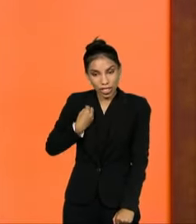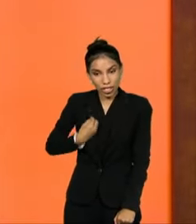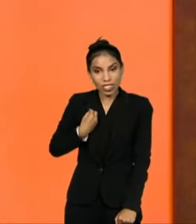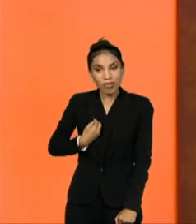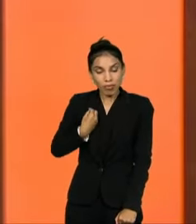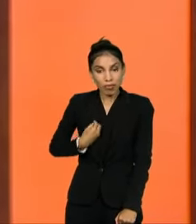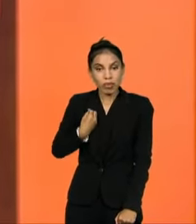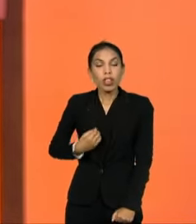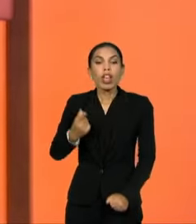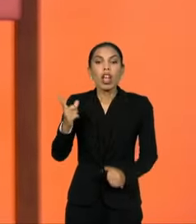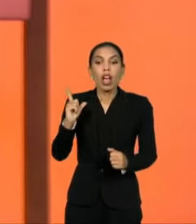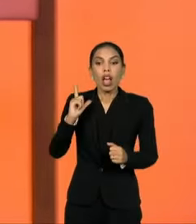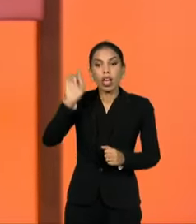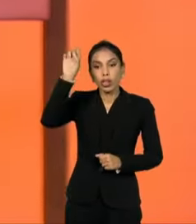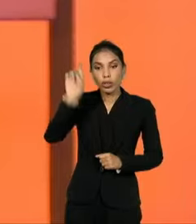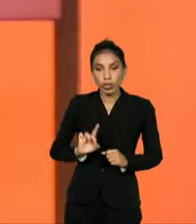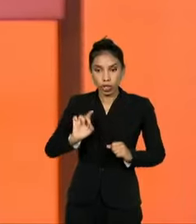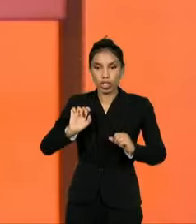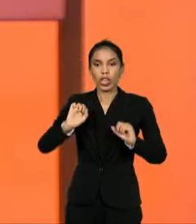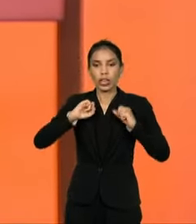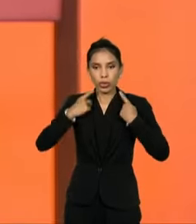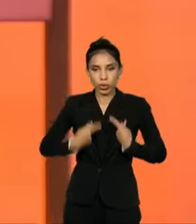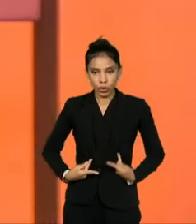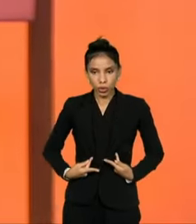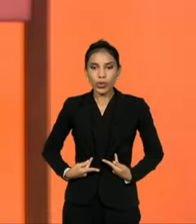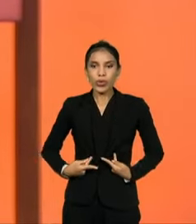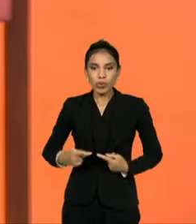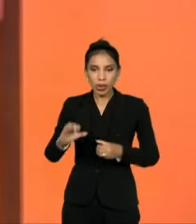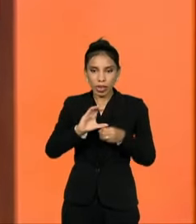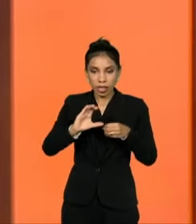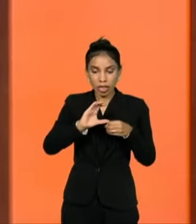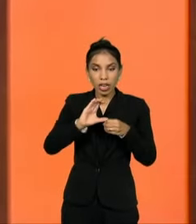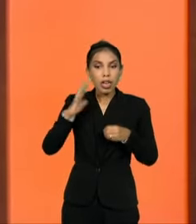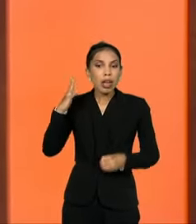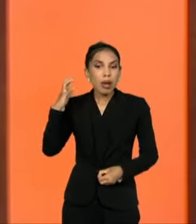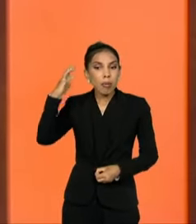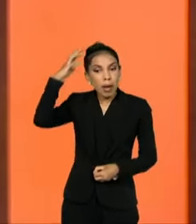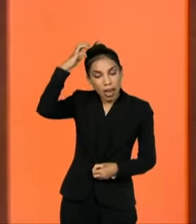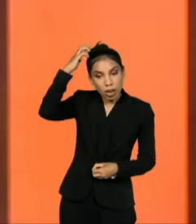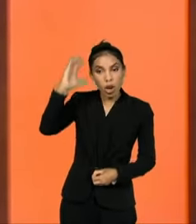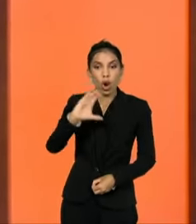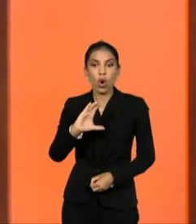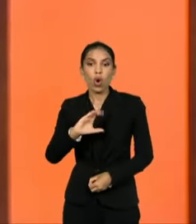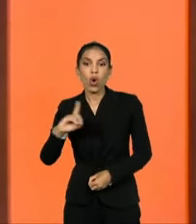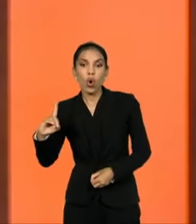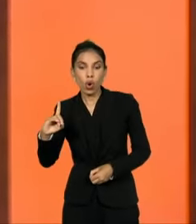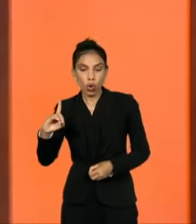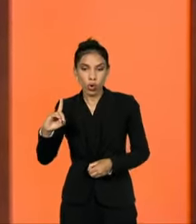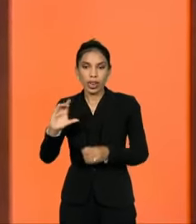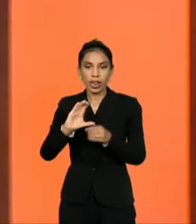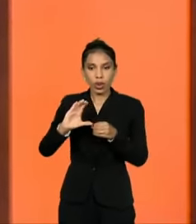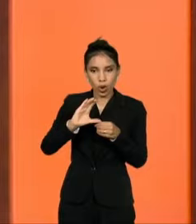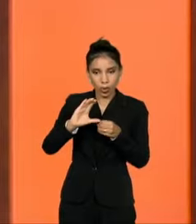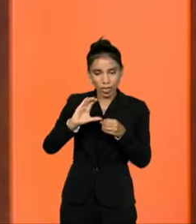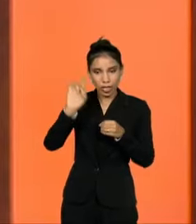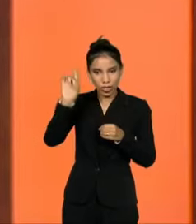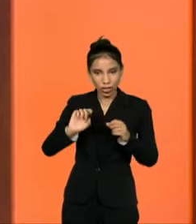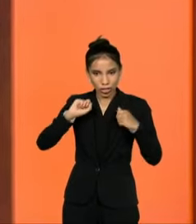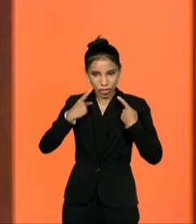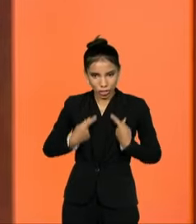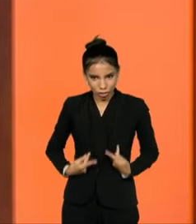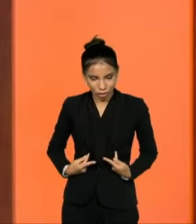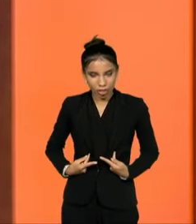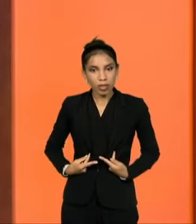Sim. E aí eu assumo a Comissão de Direitos Humanos, virei presidente da comissão, e a Marielle, ela... se torna coordenadora da Comissão de Direitos Humanos. Esse era o